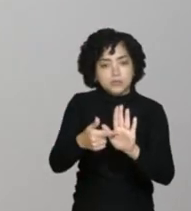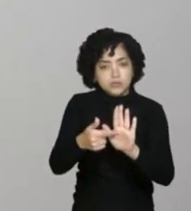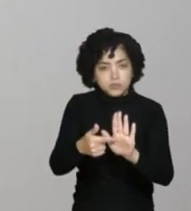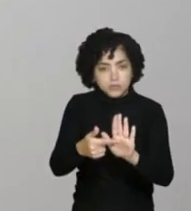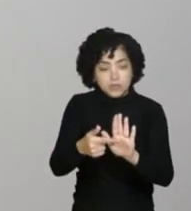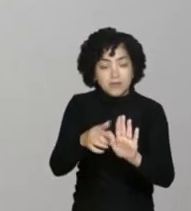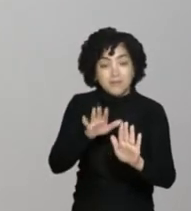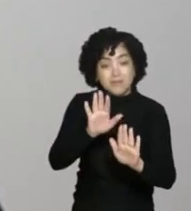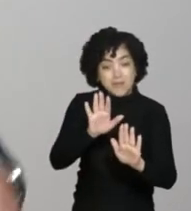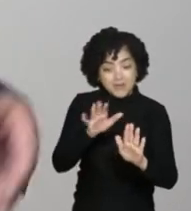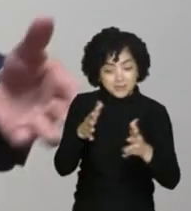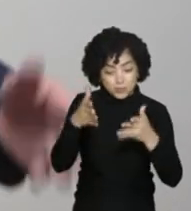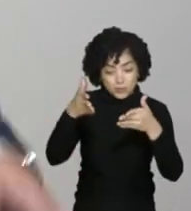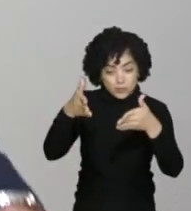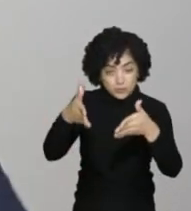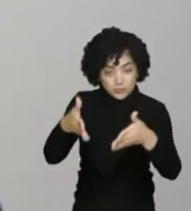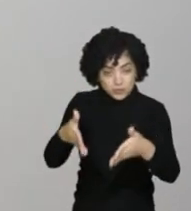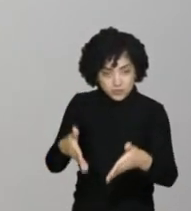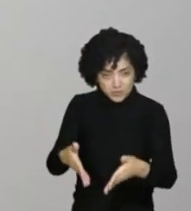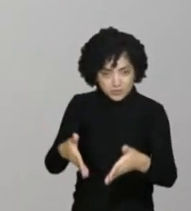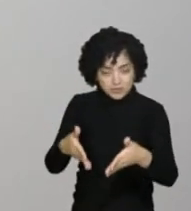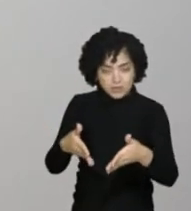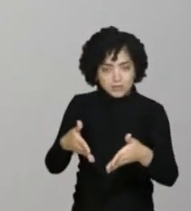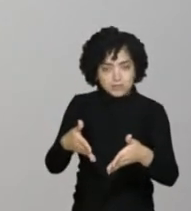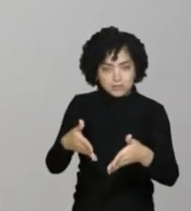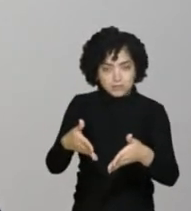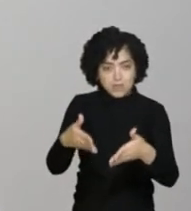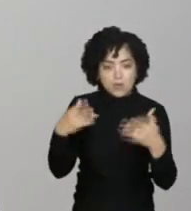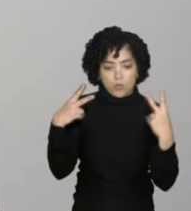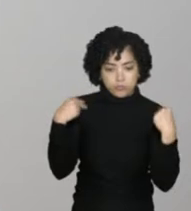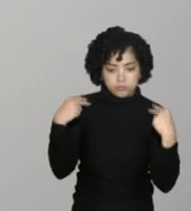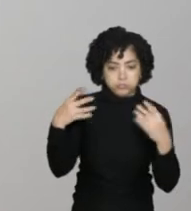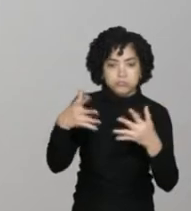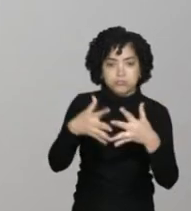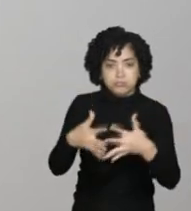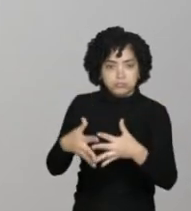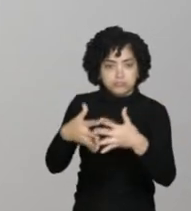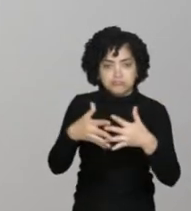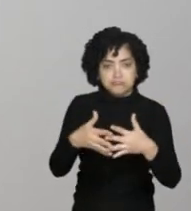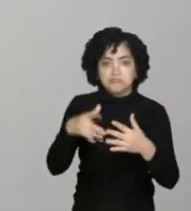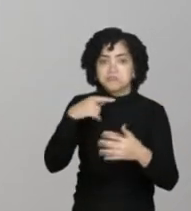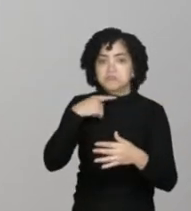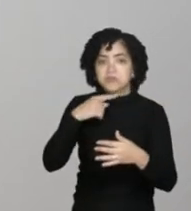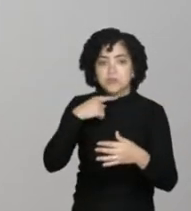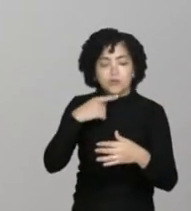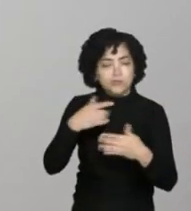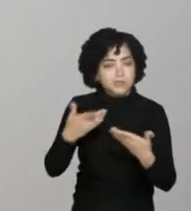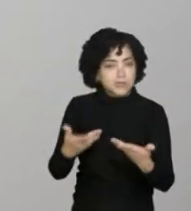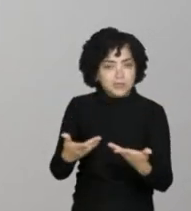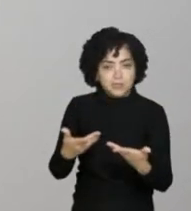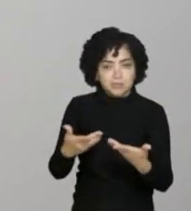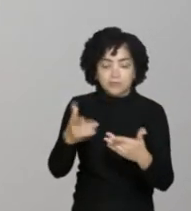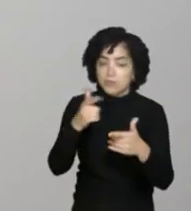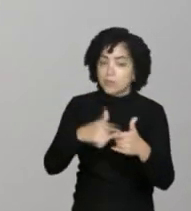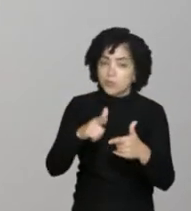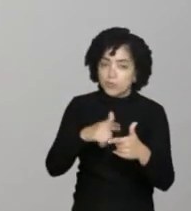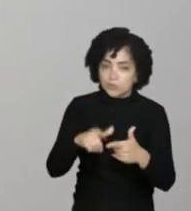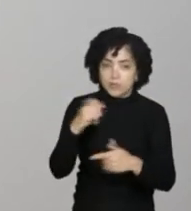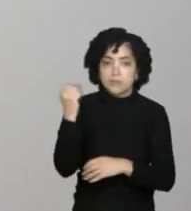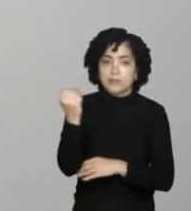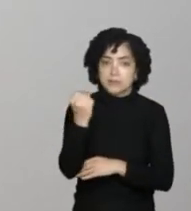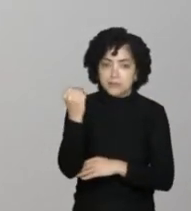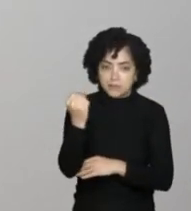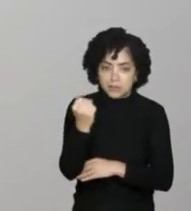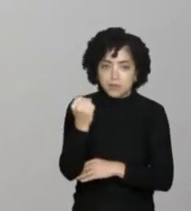caminhoneiros chegam a uma altura, nem para trás e nem para frente, né? Então é um problema sério isso, mas